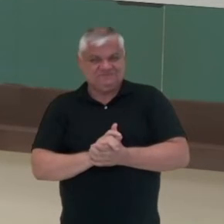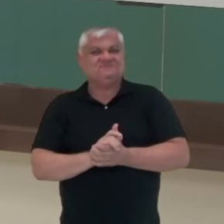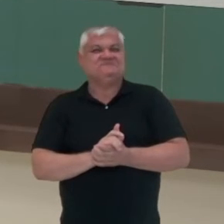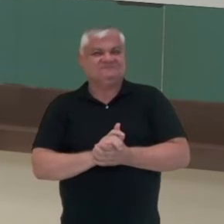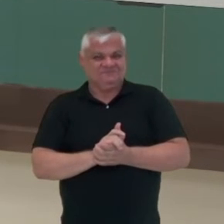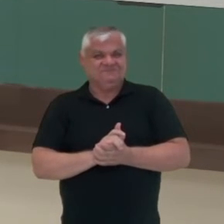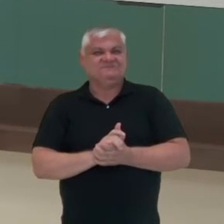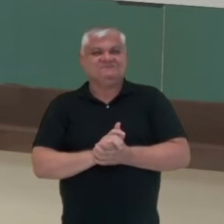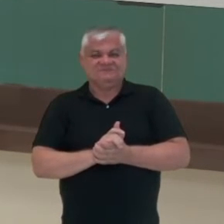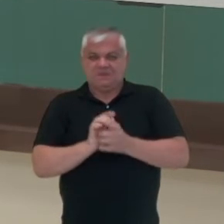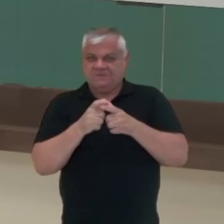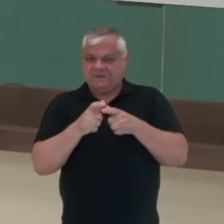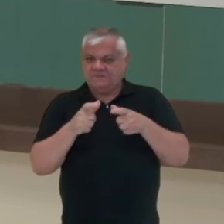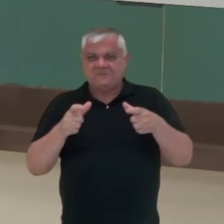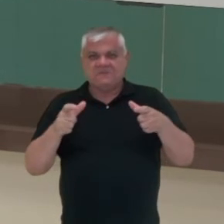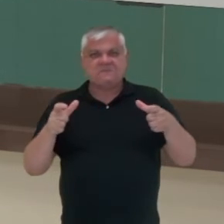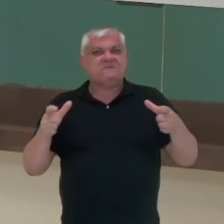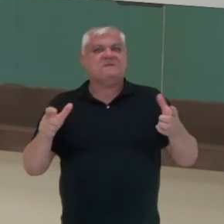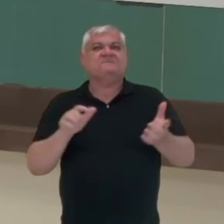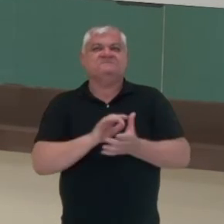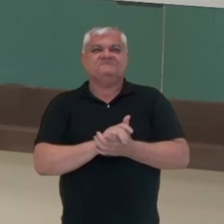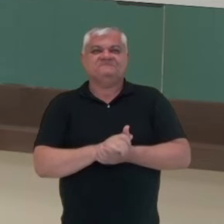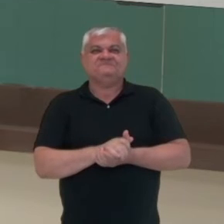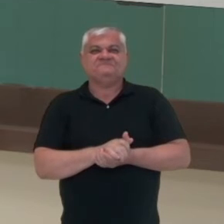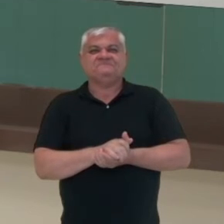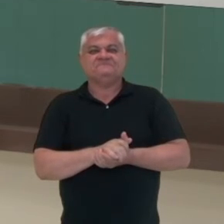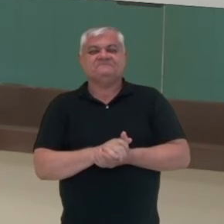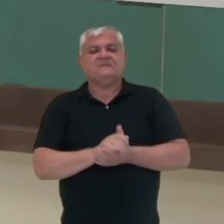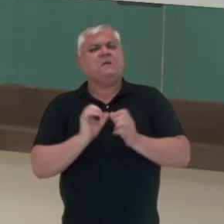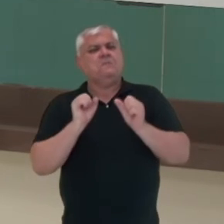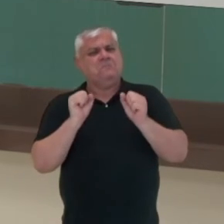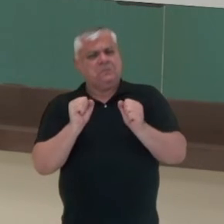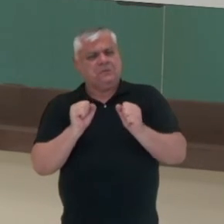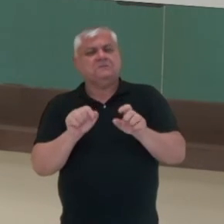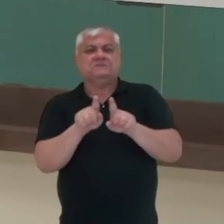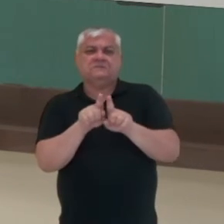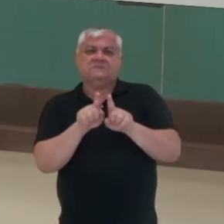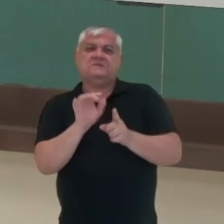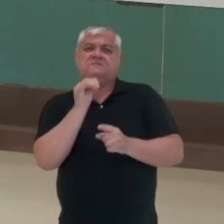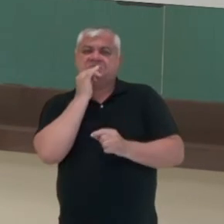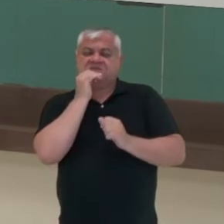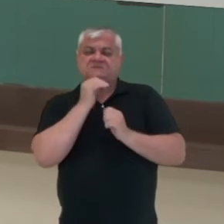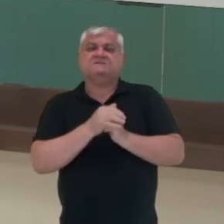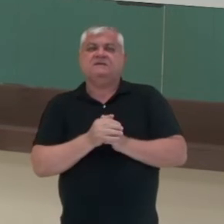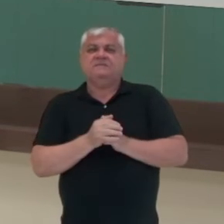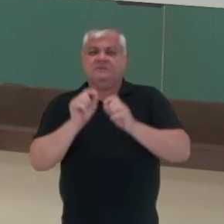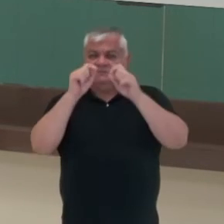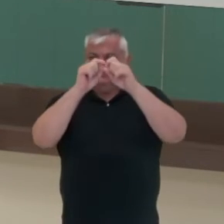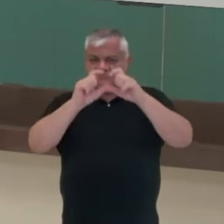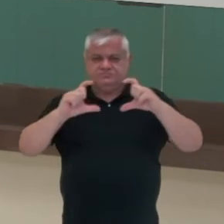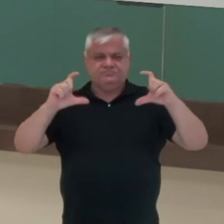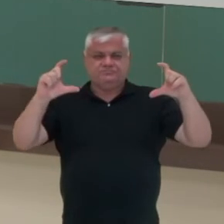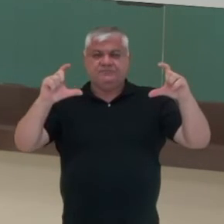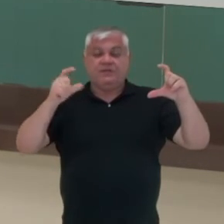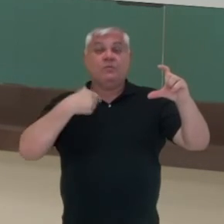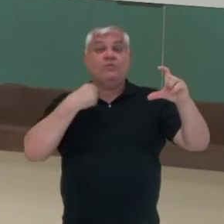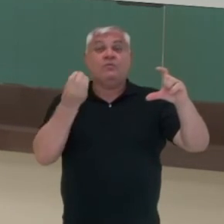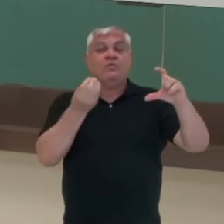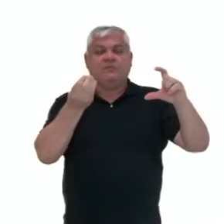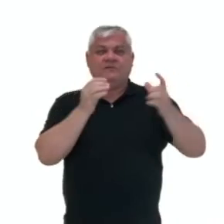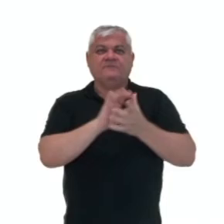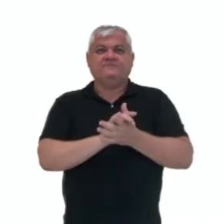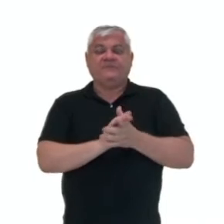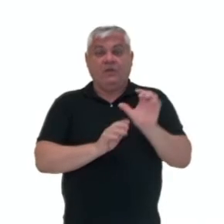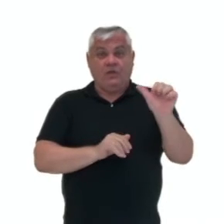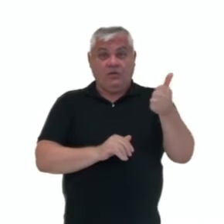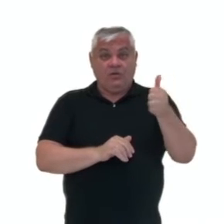783.080 pessoas aproximadamente. Poderia também, já lendo o enunciado, pensar da seguinte maneira: o